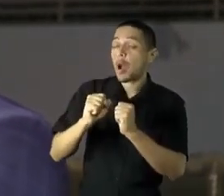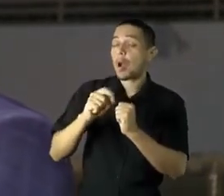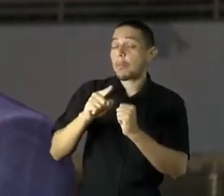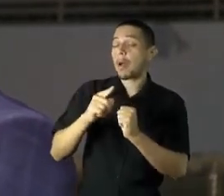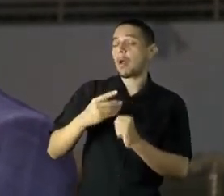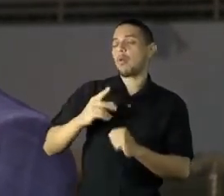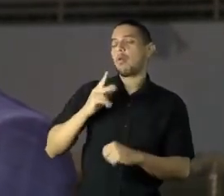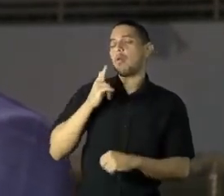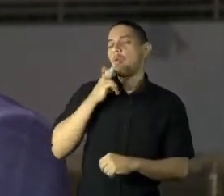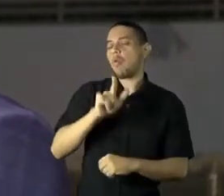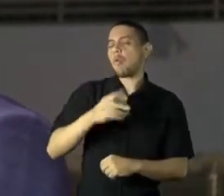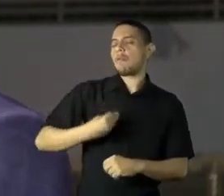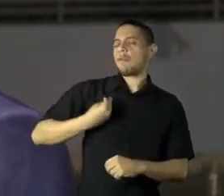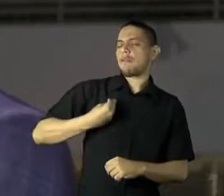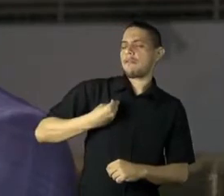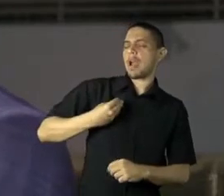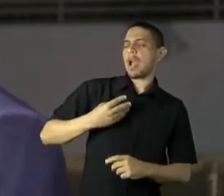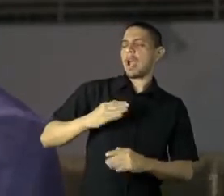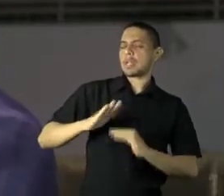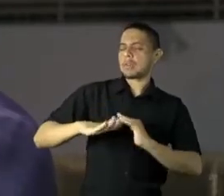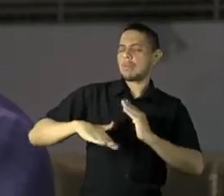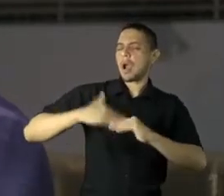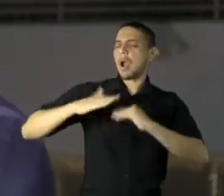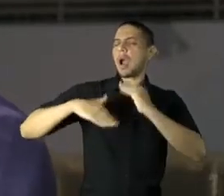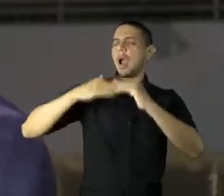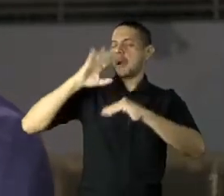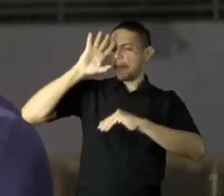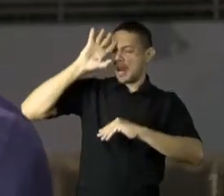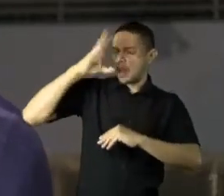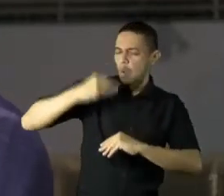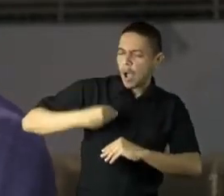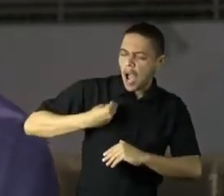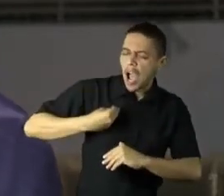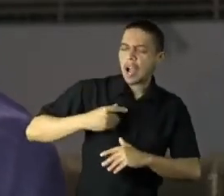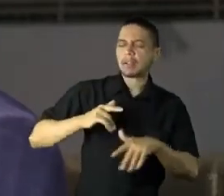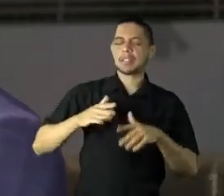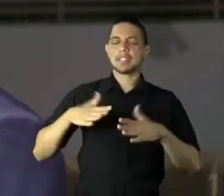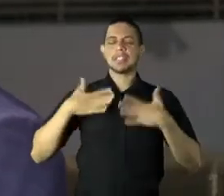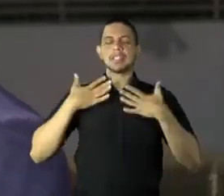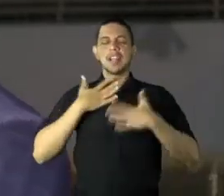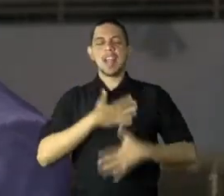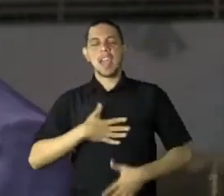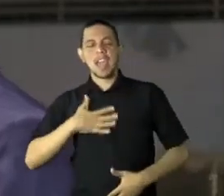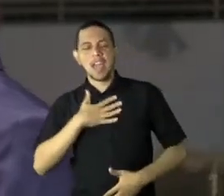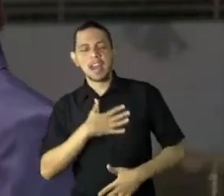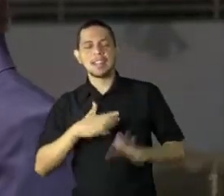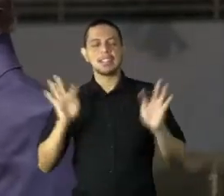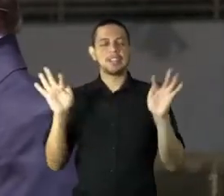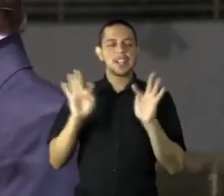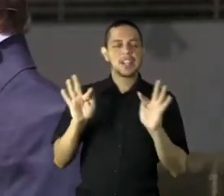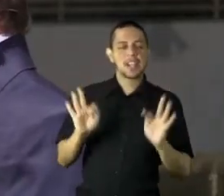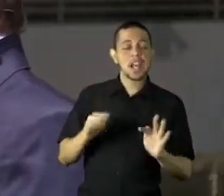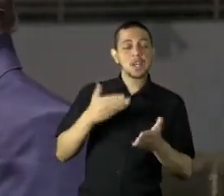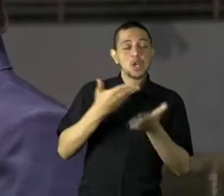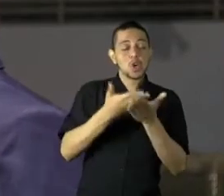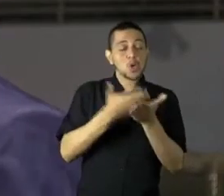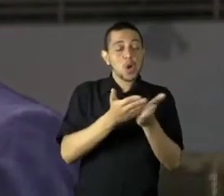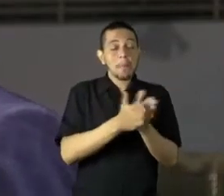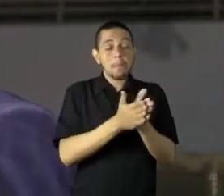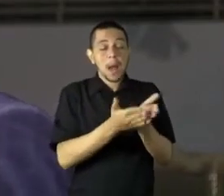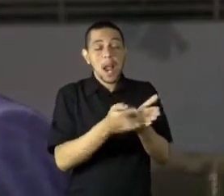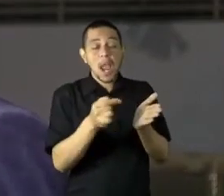crescimento espiritual de alegria que estudem a sua palavra que compreendam o teu plano para a vida deles